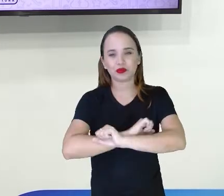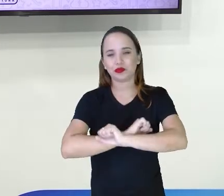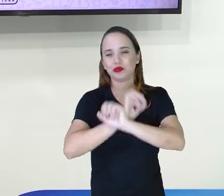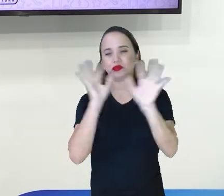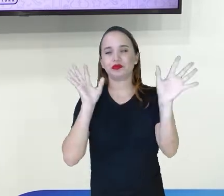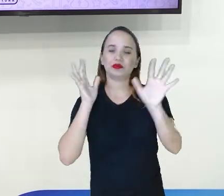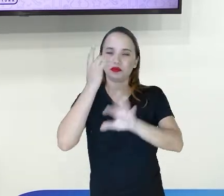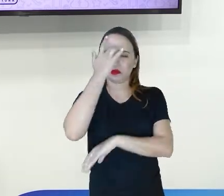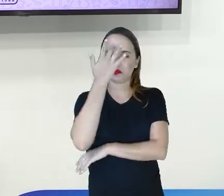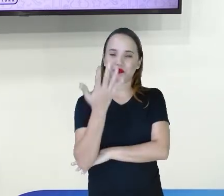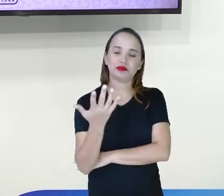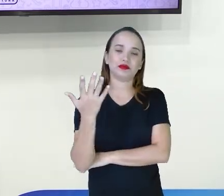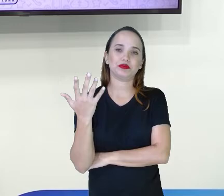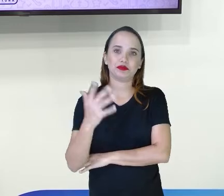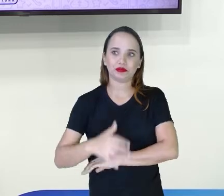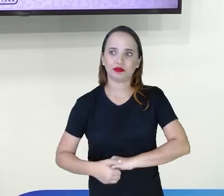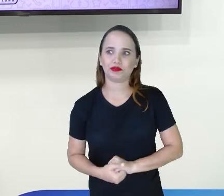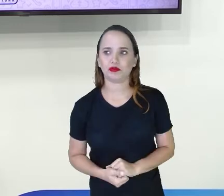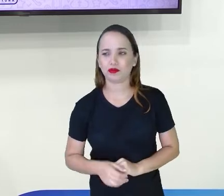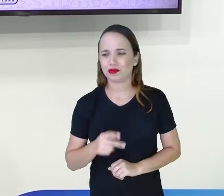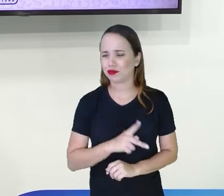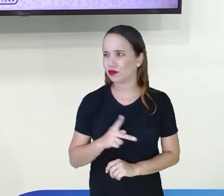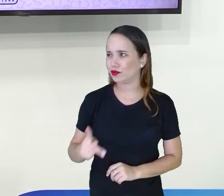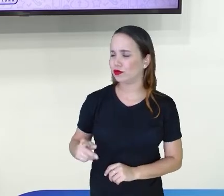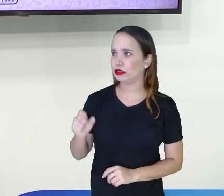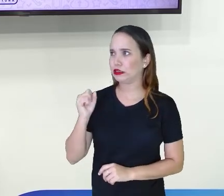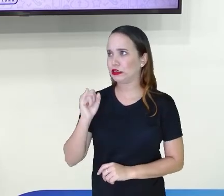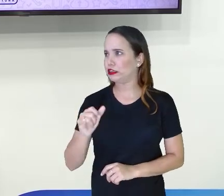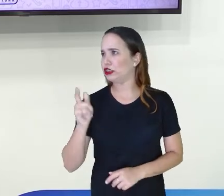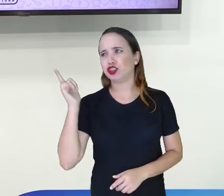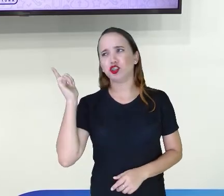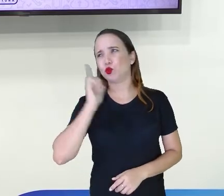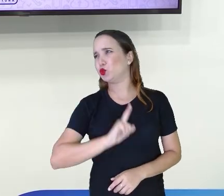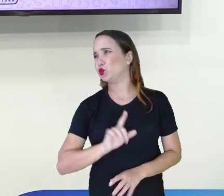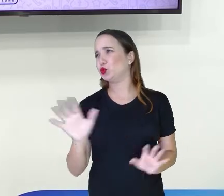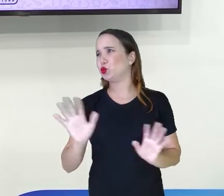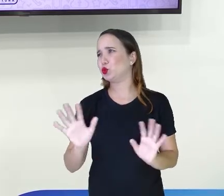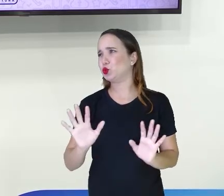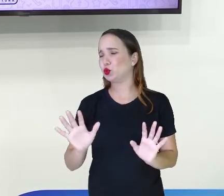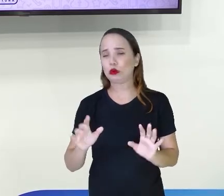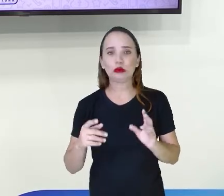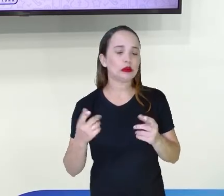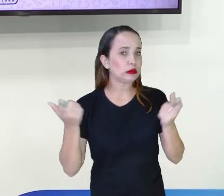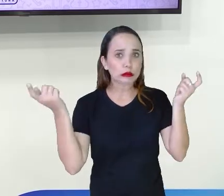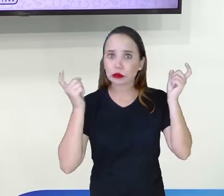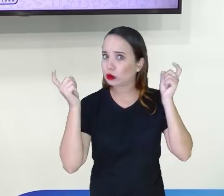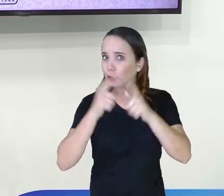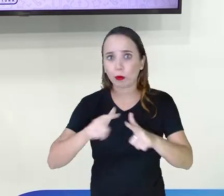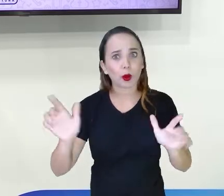das minhas arestas. Professora, e se eu não conseguir? Não tem problema. Se